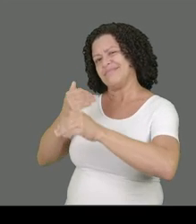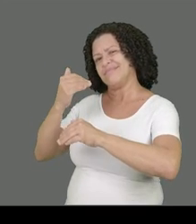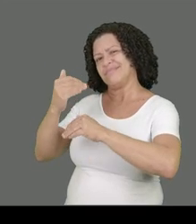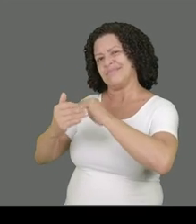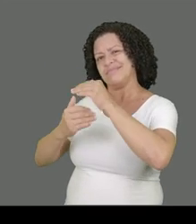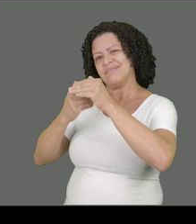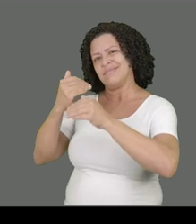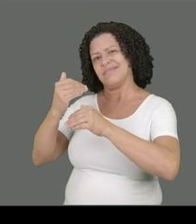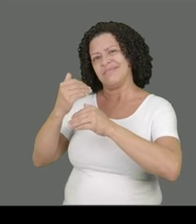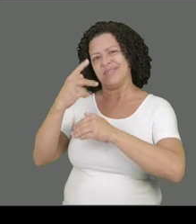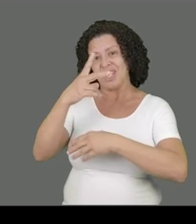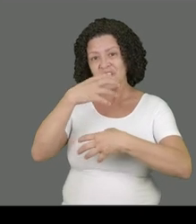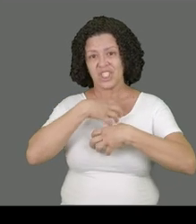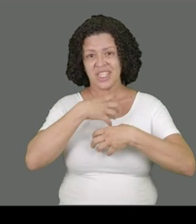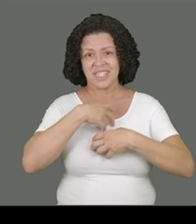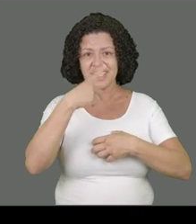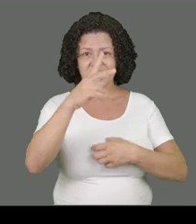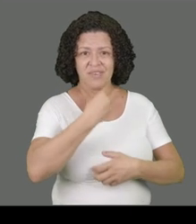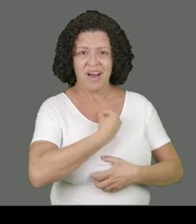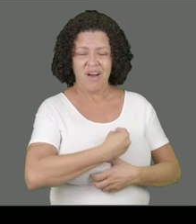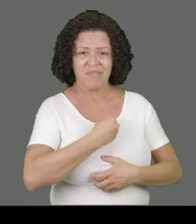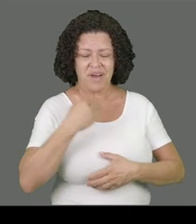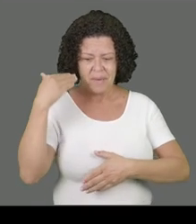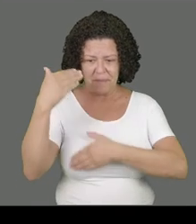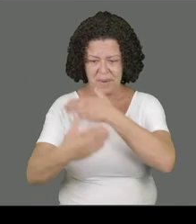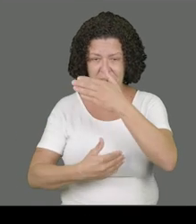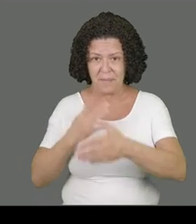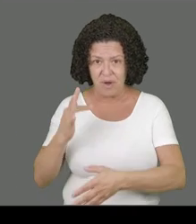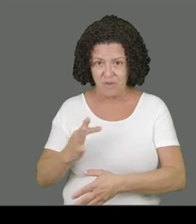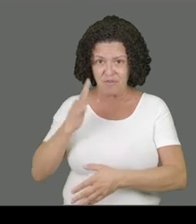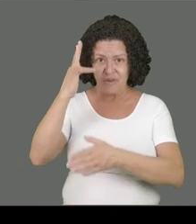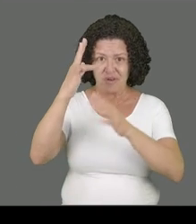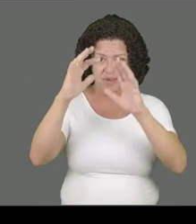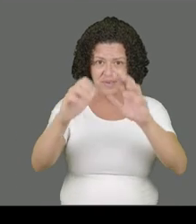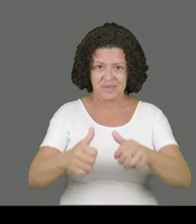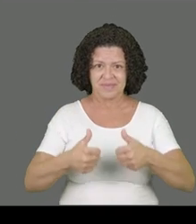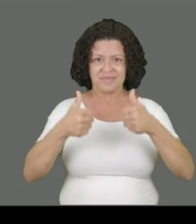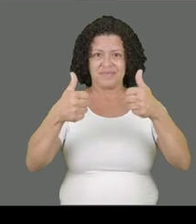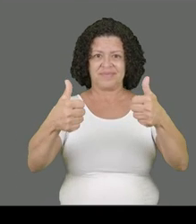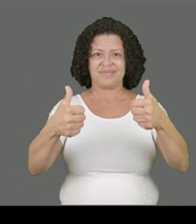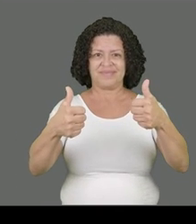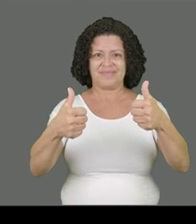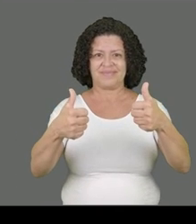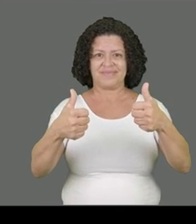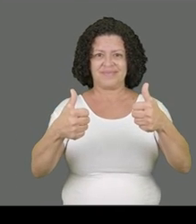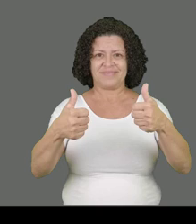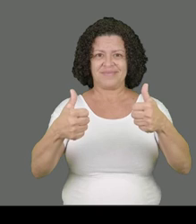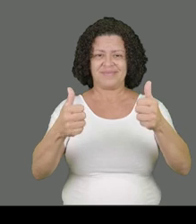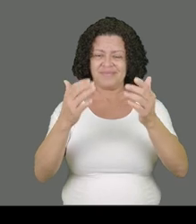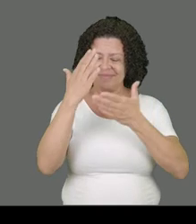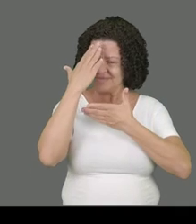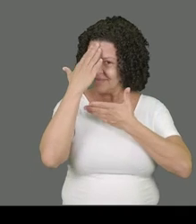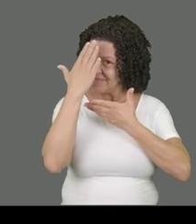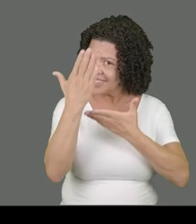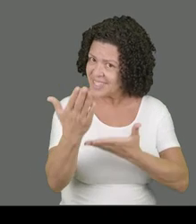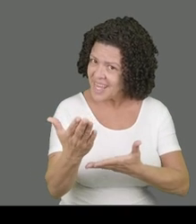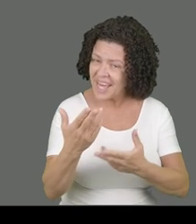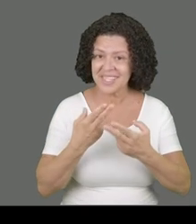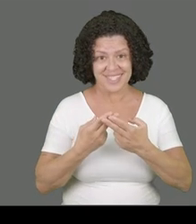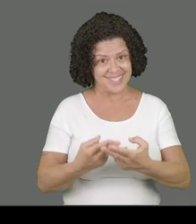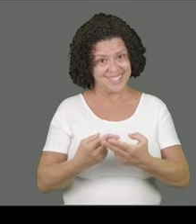e próspero em todos os aspectos, construindo um futuro cada vez melhor.